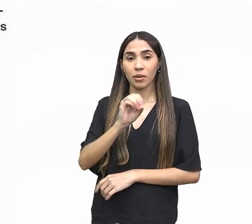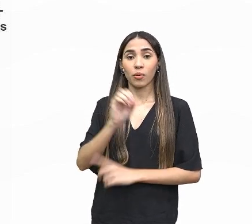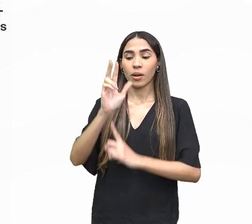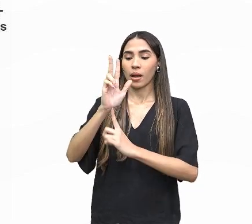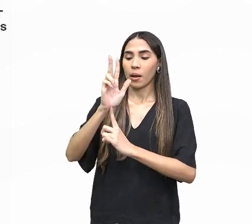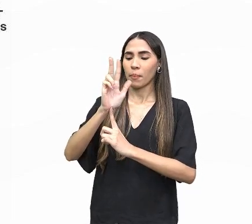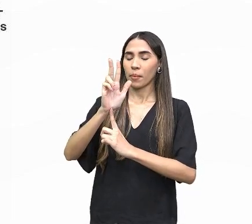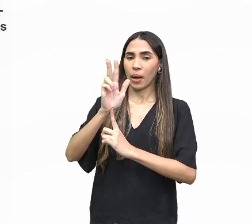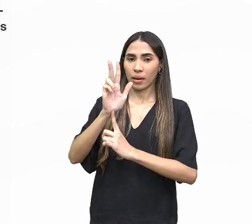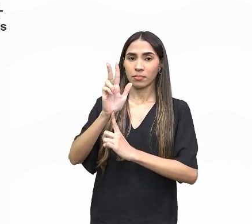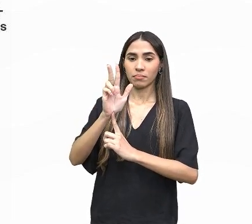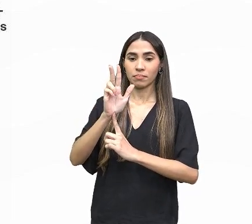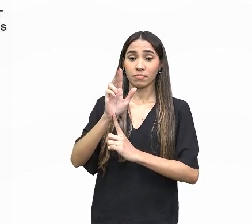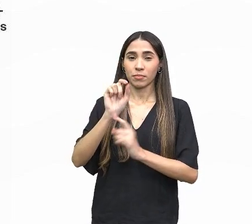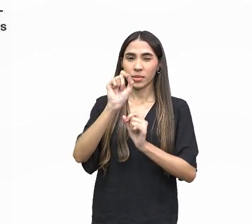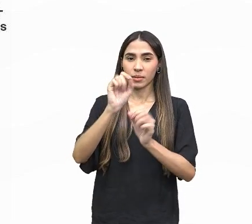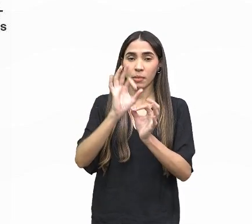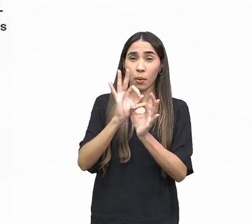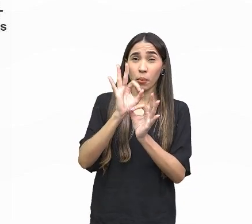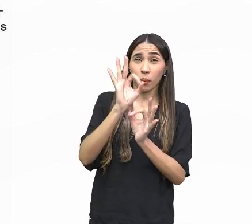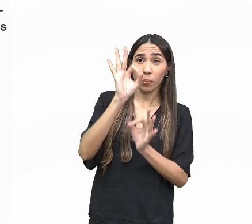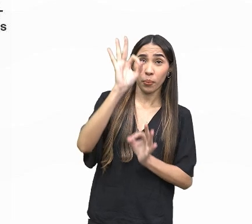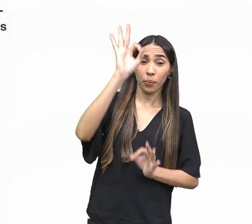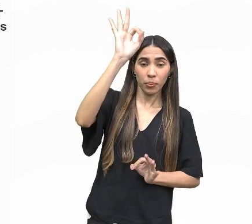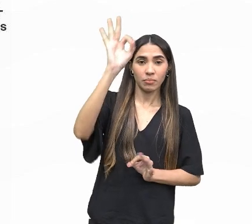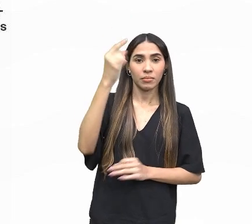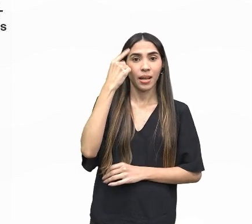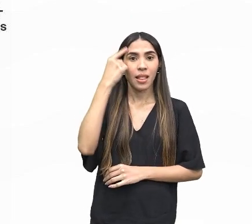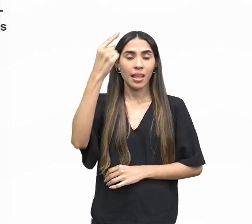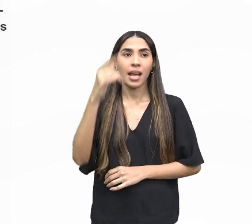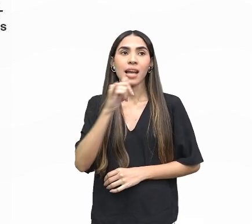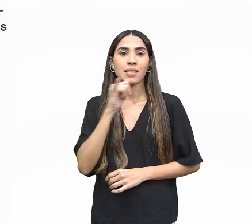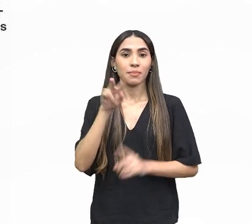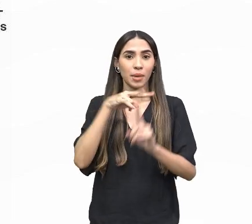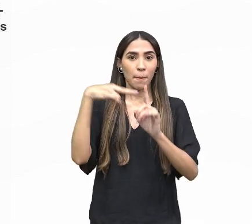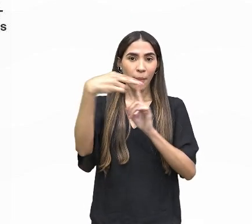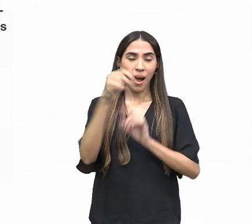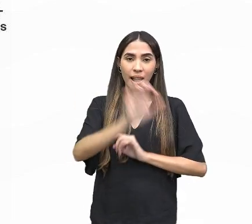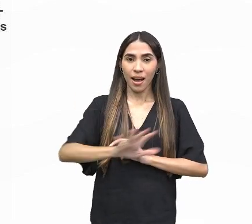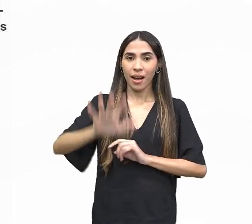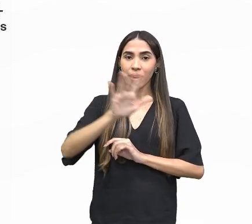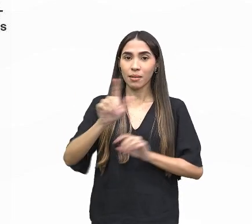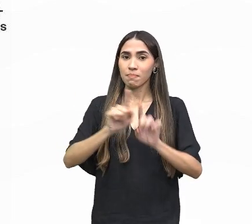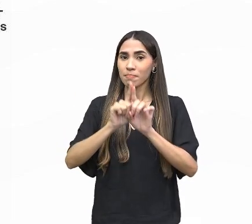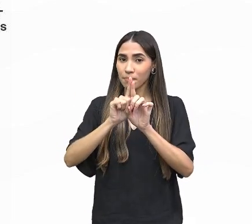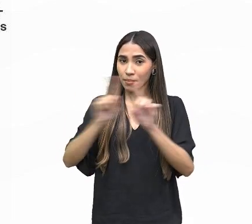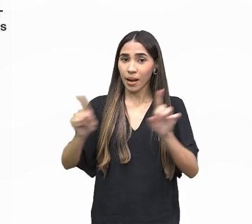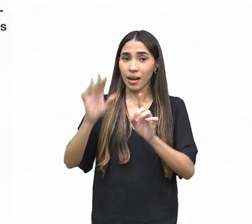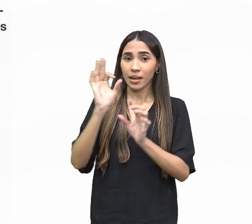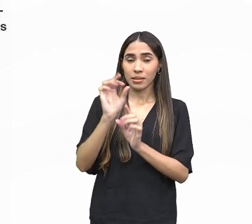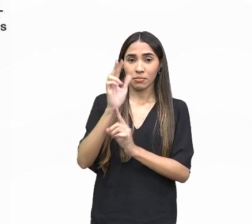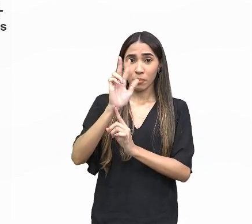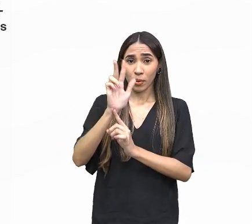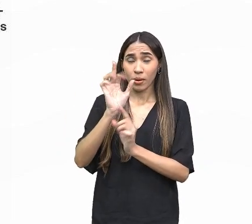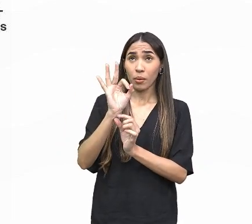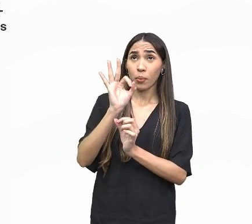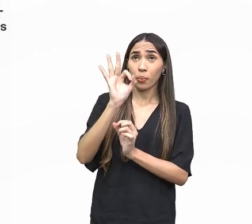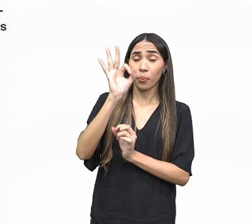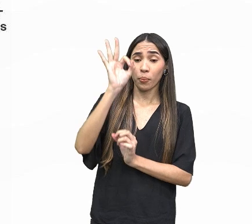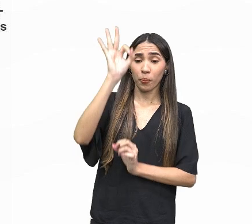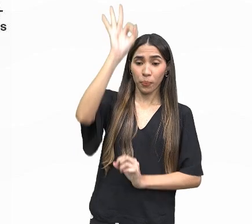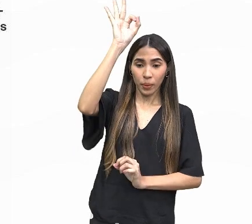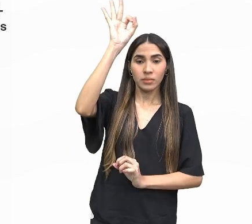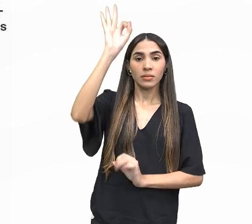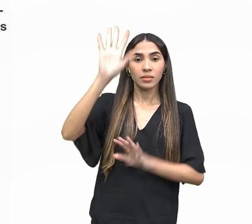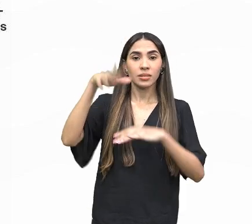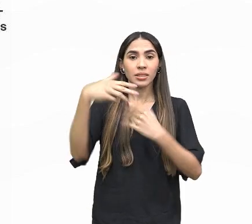grandes mesmo, vocês talvez não tenham ideia na perspectiva da imagem, mas eles são muito grandes. E aí, a